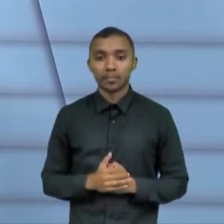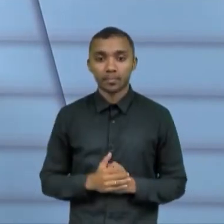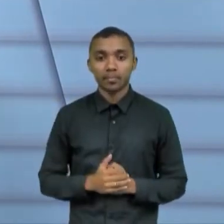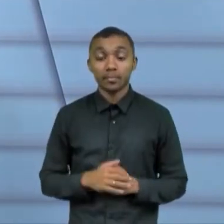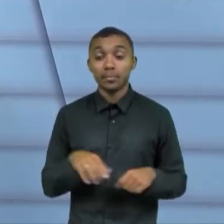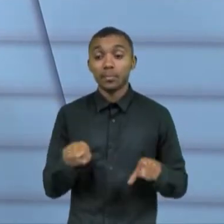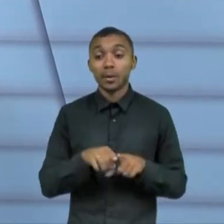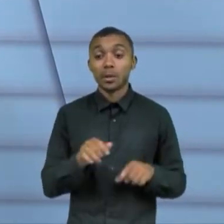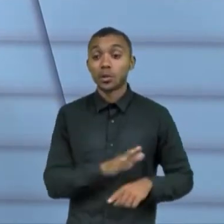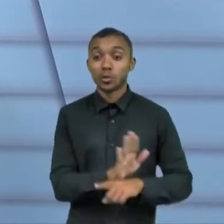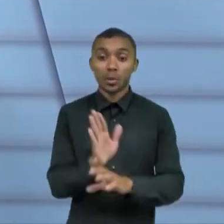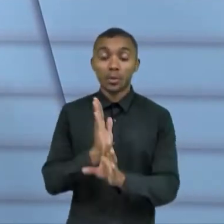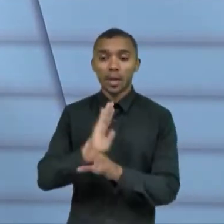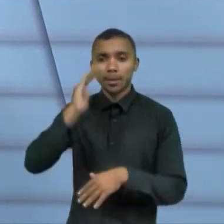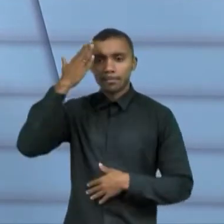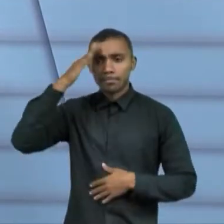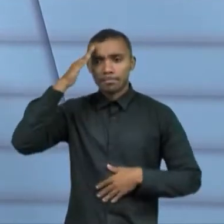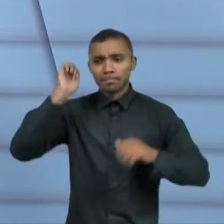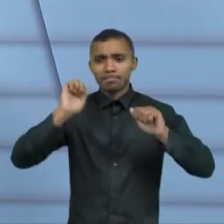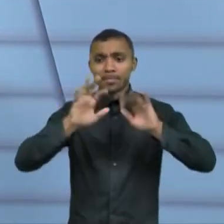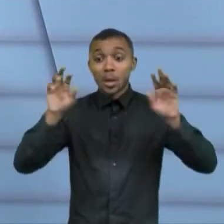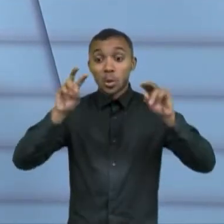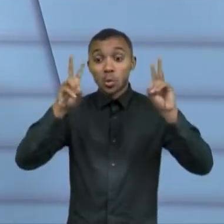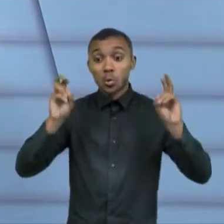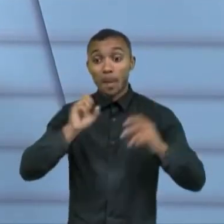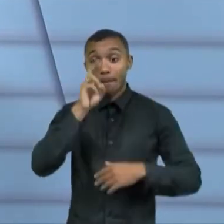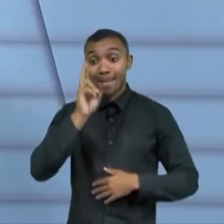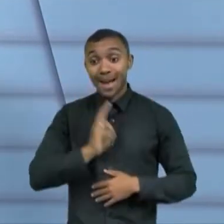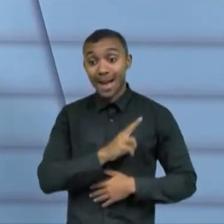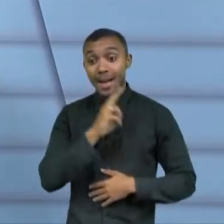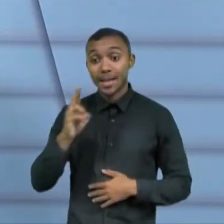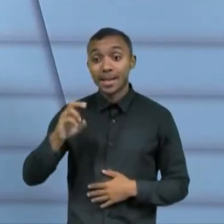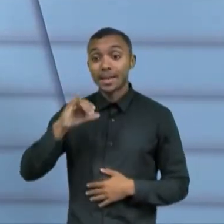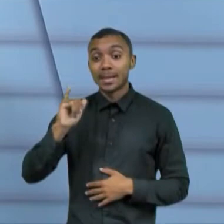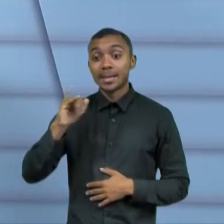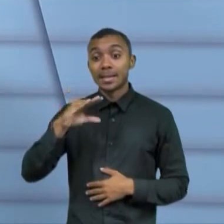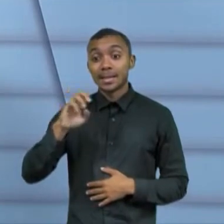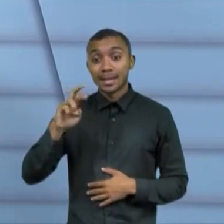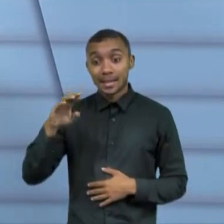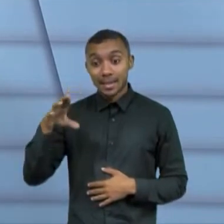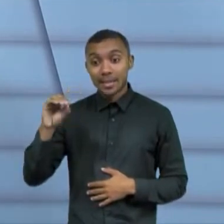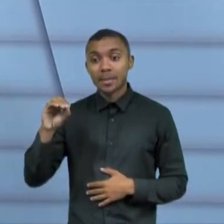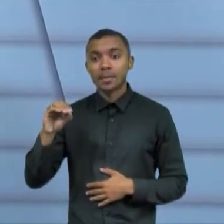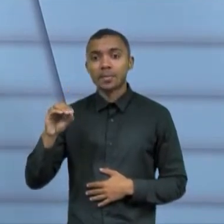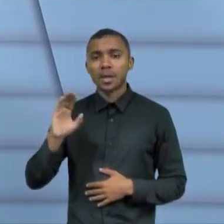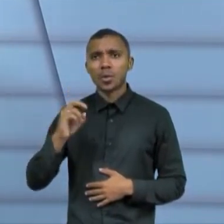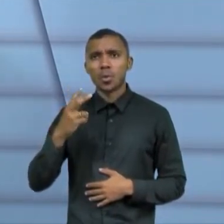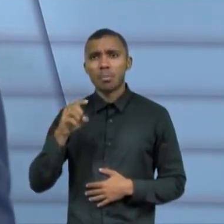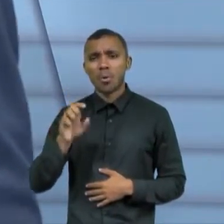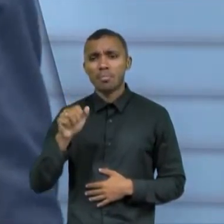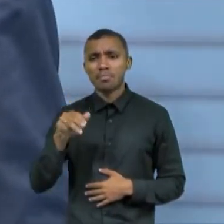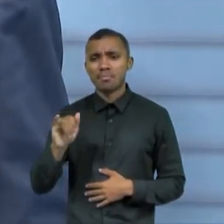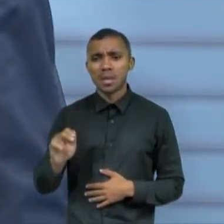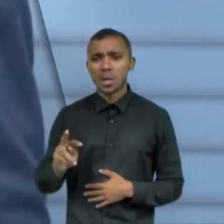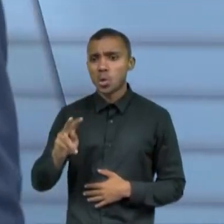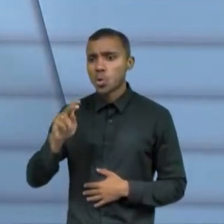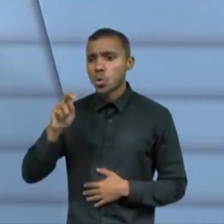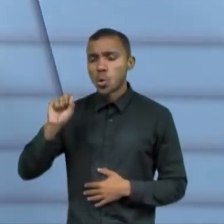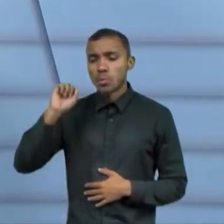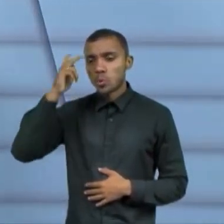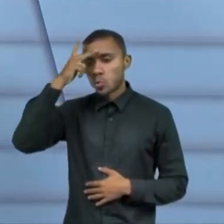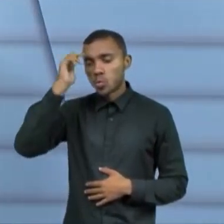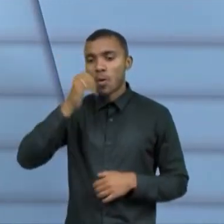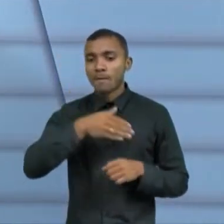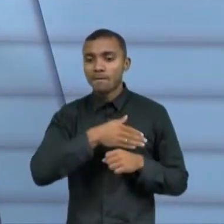de contribuição para a gente entender o fenômeno do Padre Cícero, que, como ele bem diz, aliás, no seu livro você coloca, né, 2,5 milhões de fiéis todo